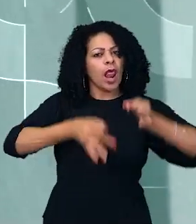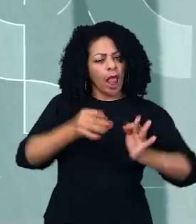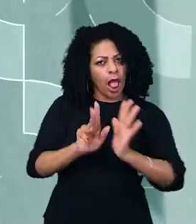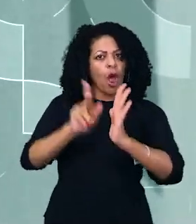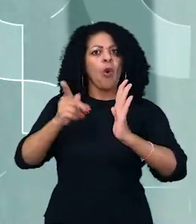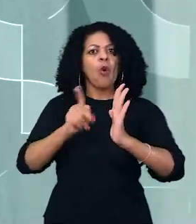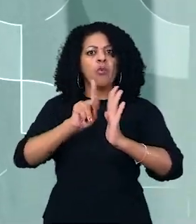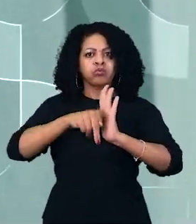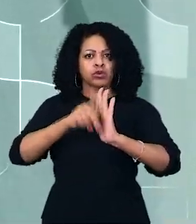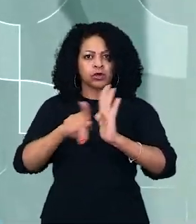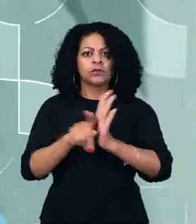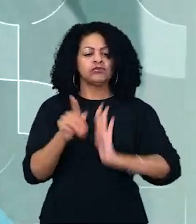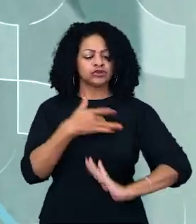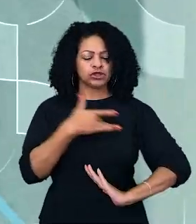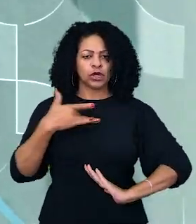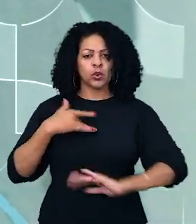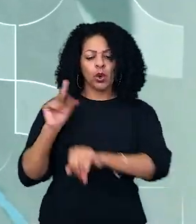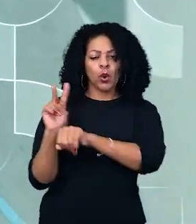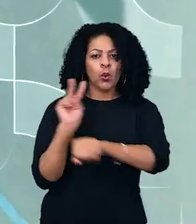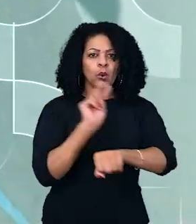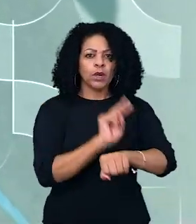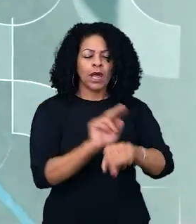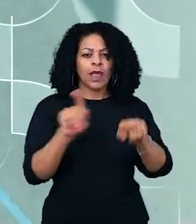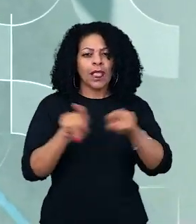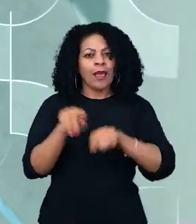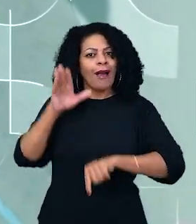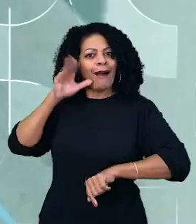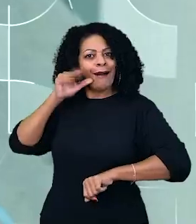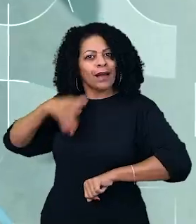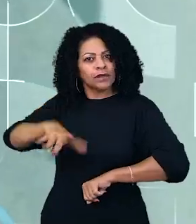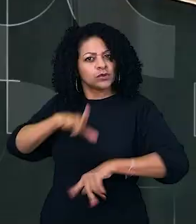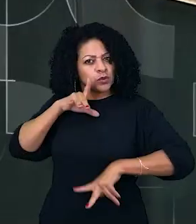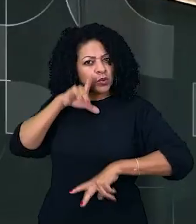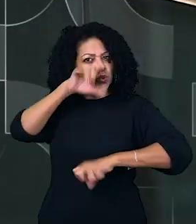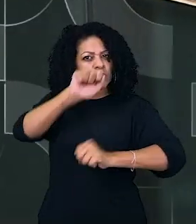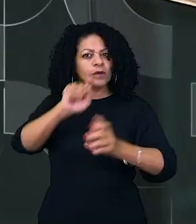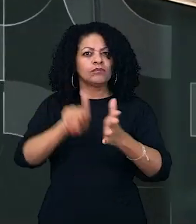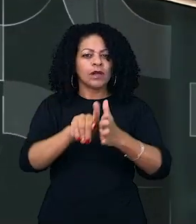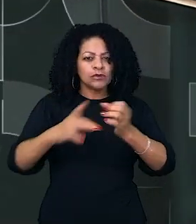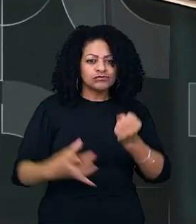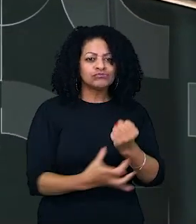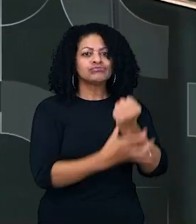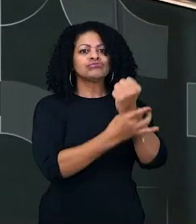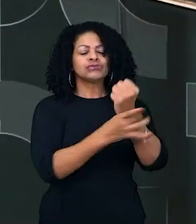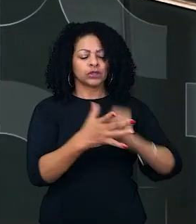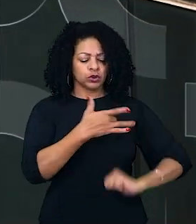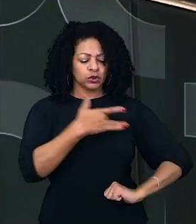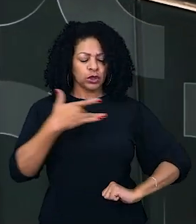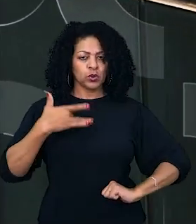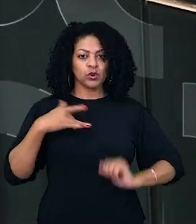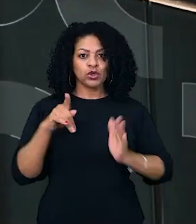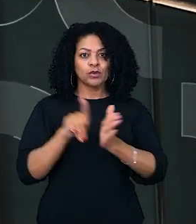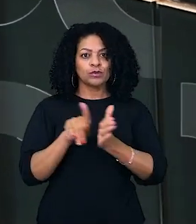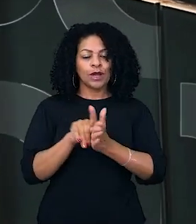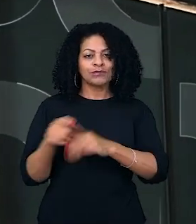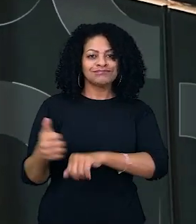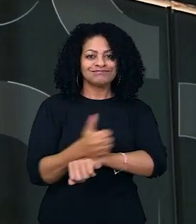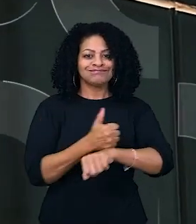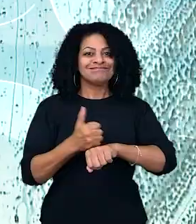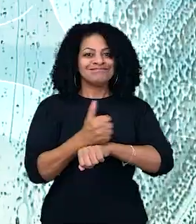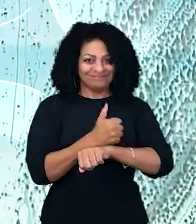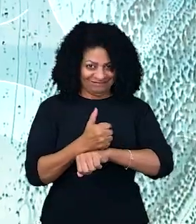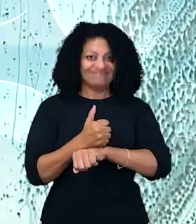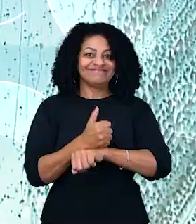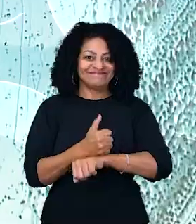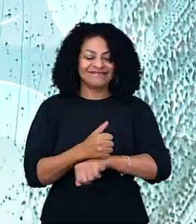a promover a saúde das pessoas trabalhadoras, fortalece a Política Nacional de Segurança e Saúde no ambiente profissional